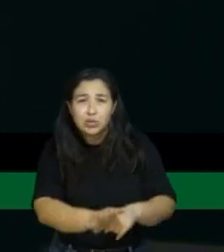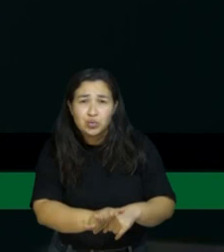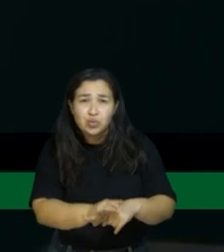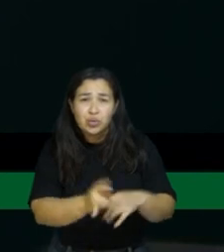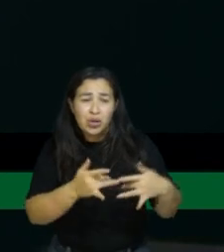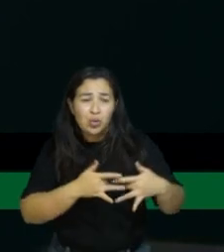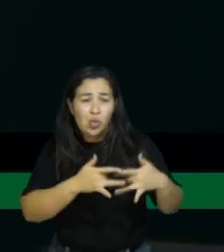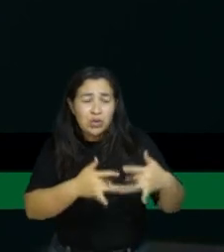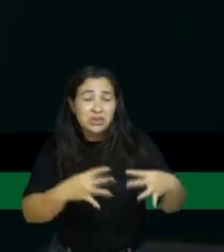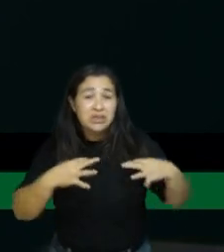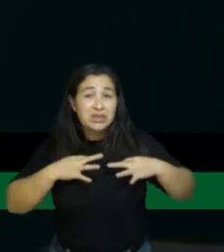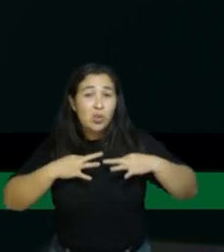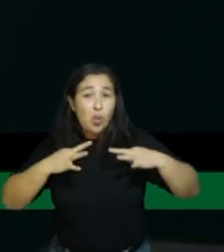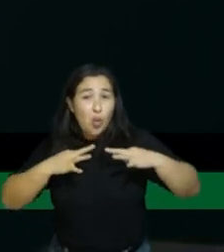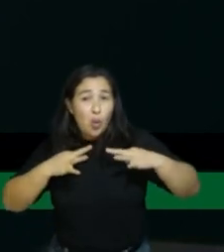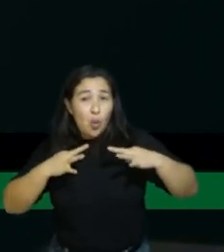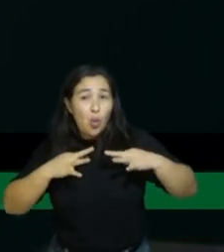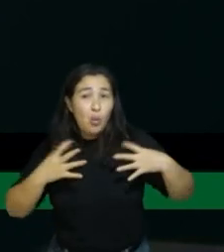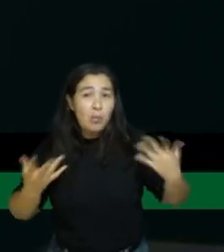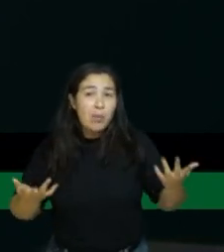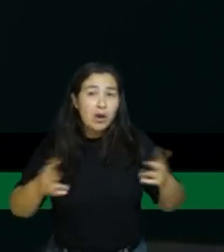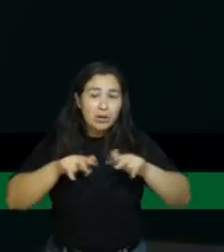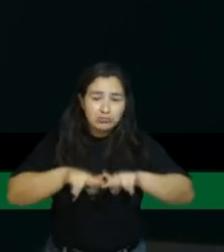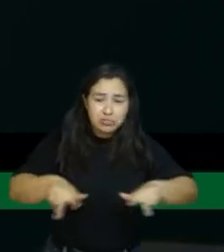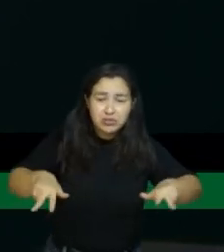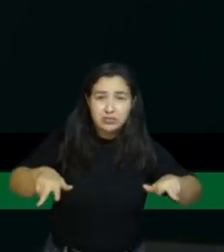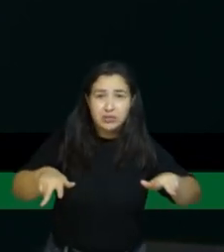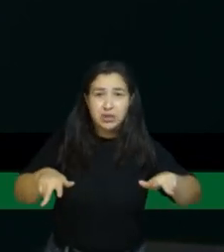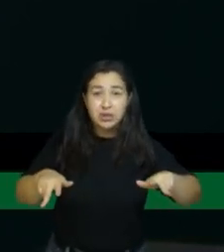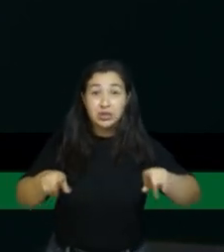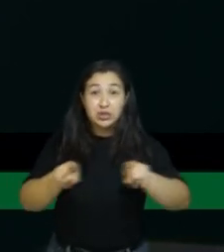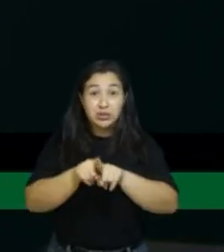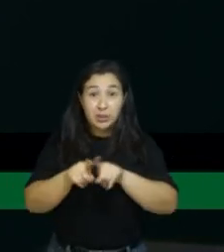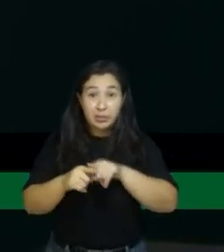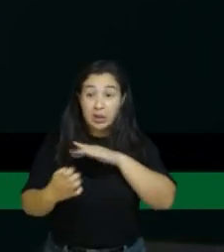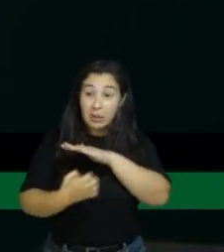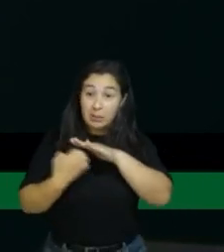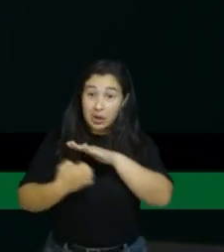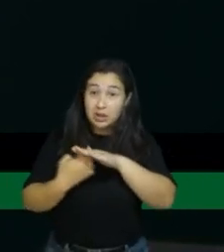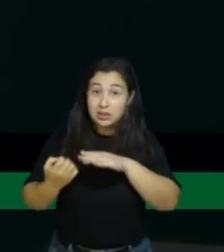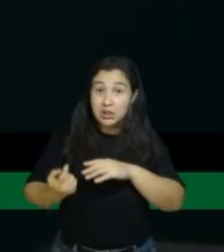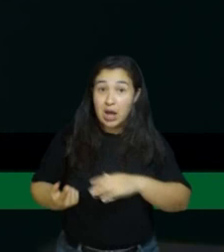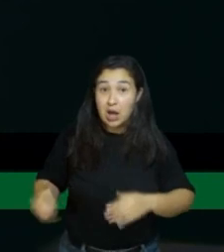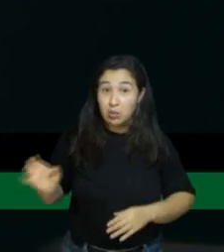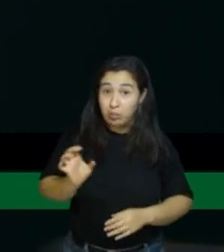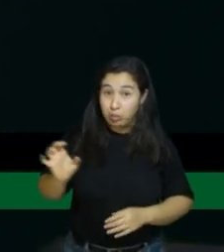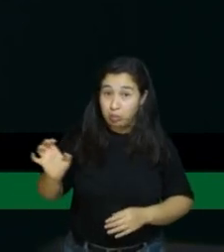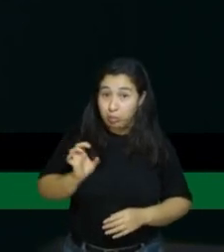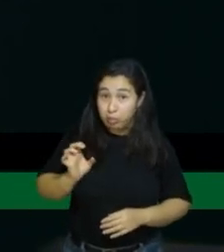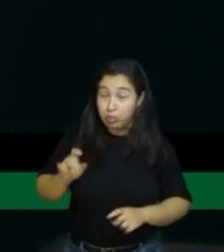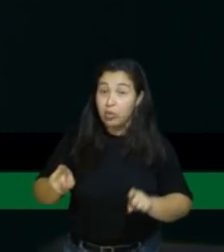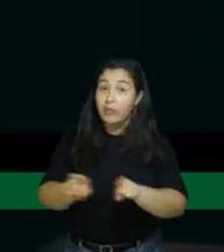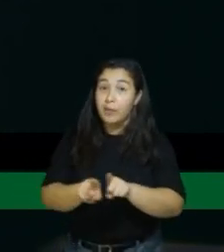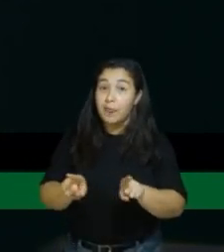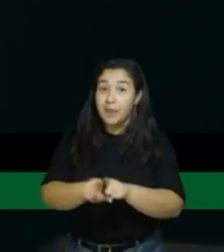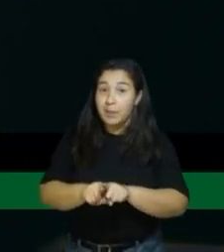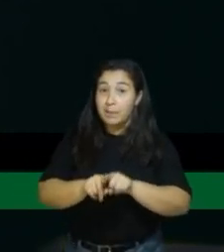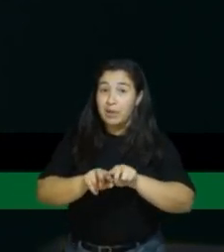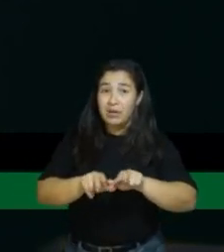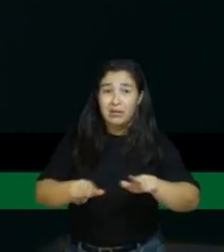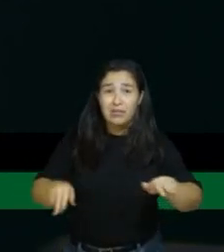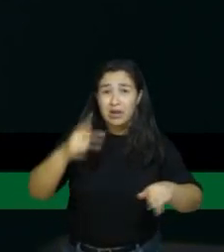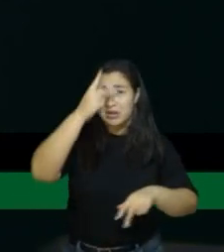de uma roupa o grande empresário aqueles nossos amigos lá de Porto Belo do condomínio aeronáutico que mandaram mais de